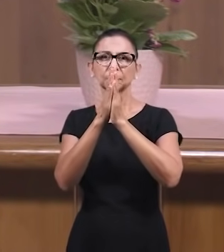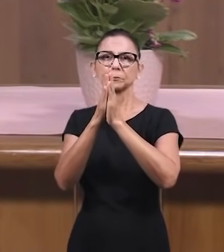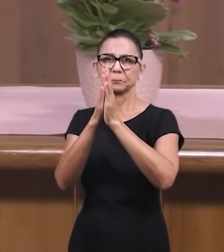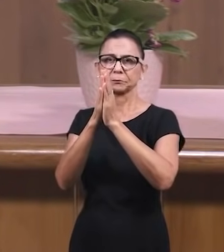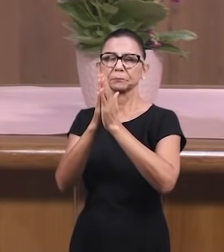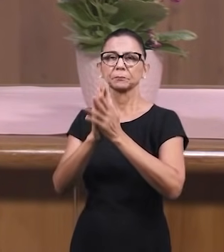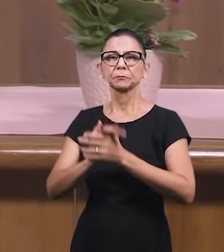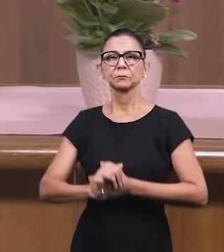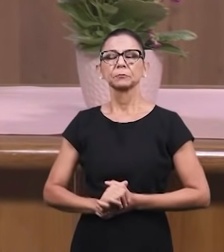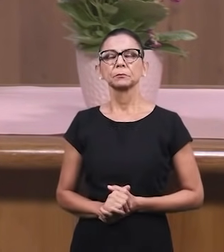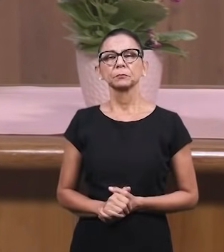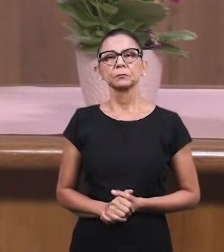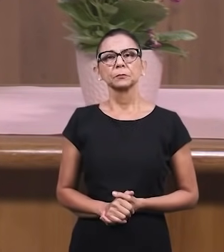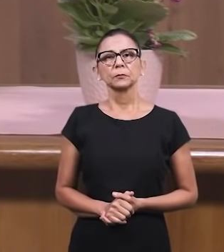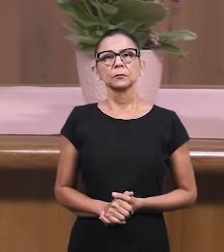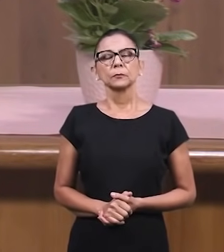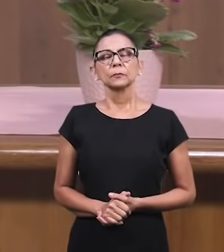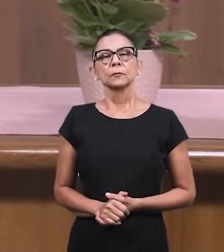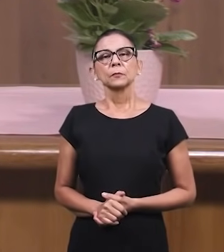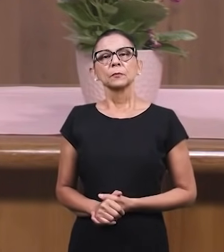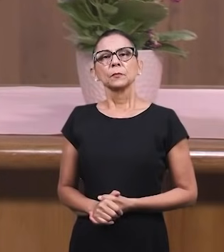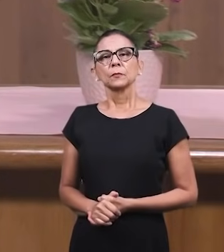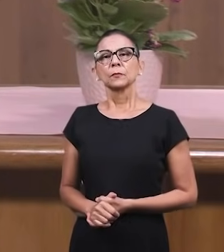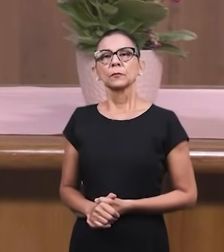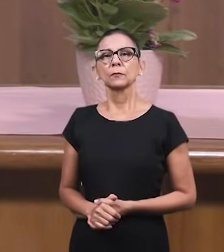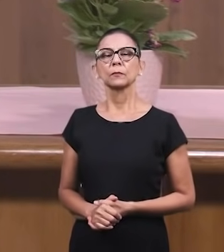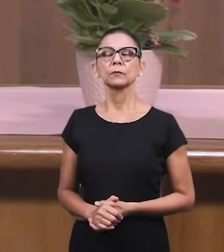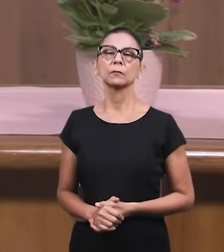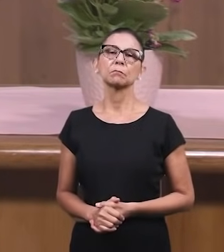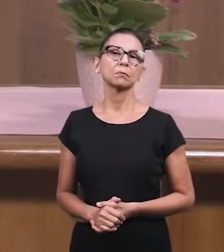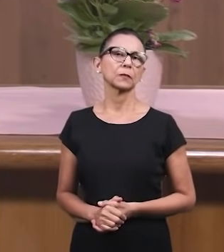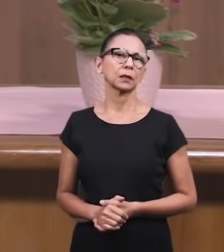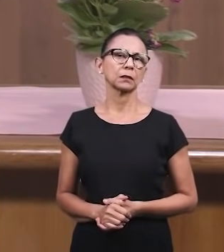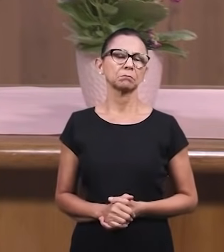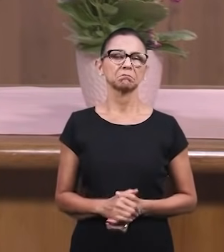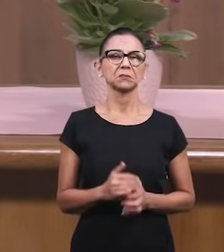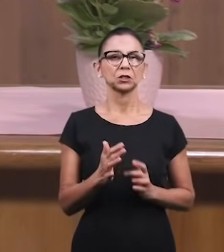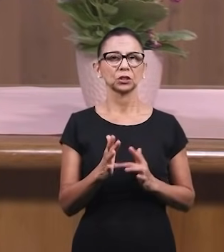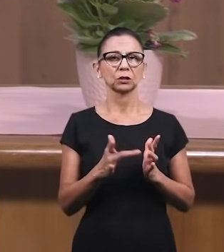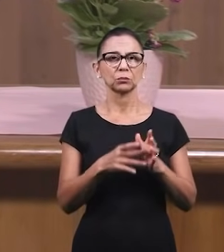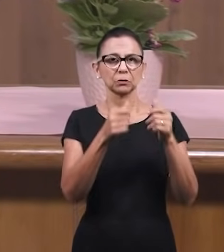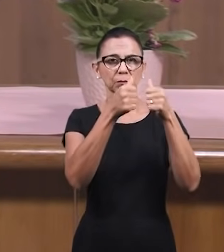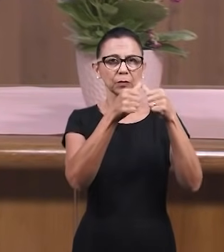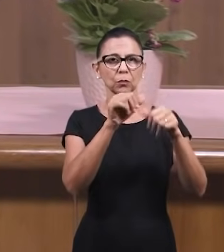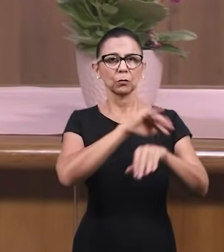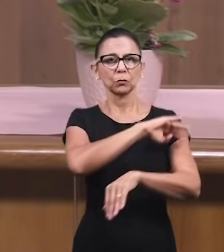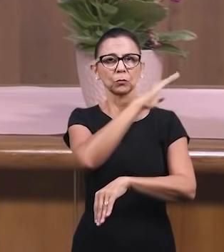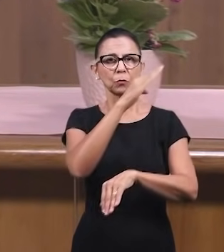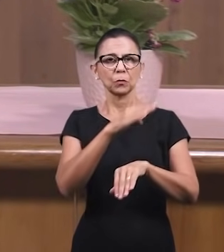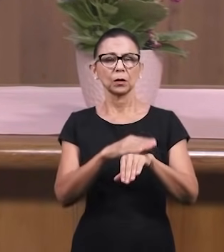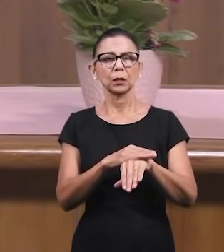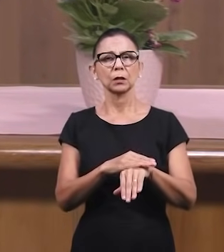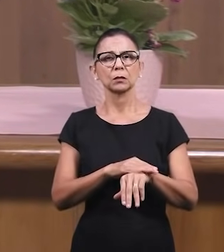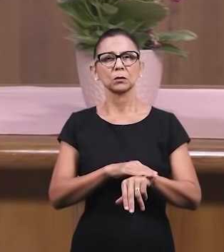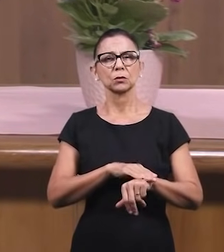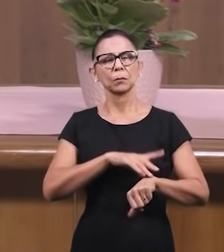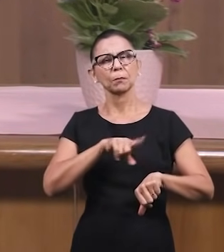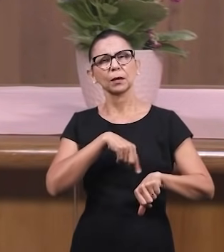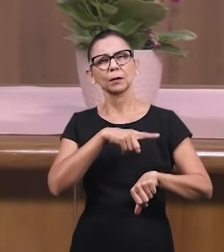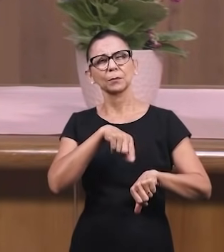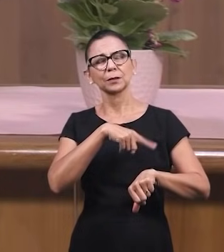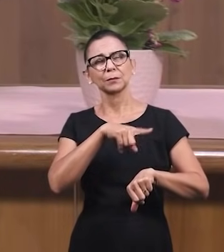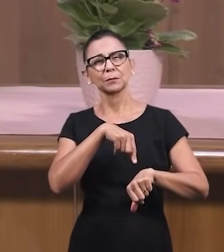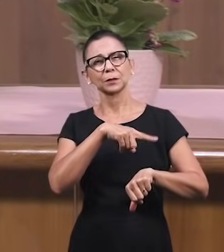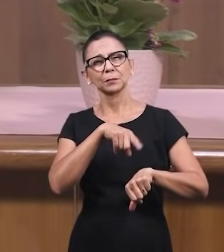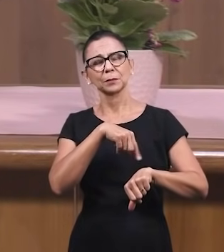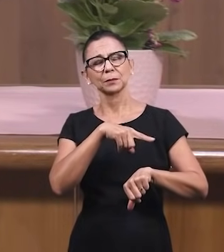monte e foi orar. E ali ele passou um tempo orando, várias horas orando, mostrando que o